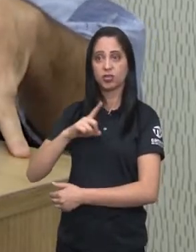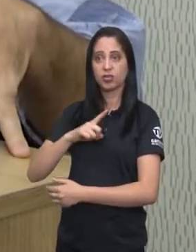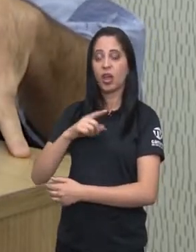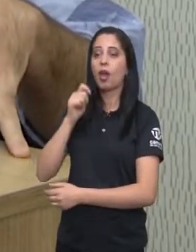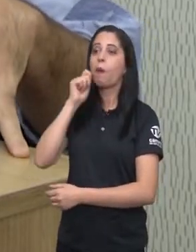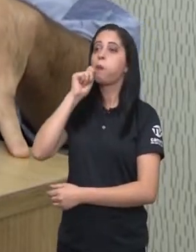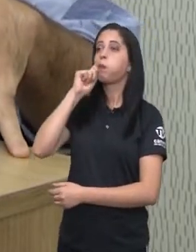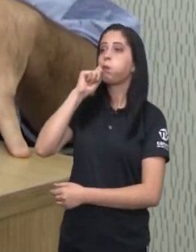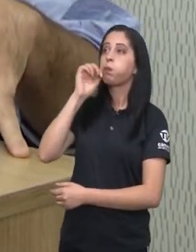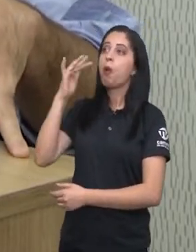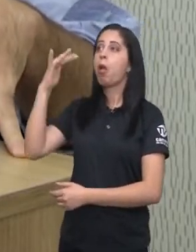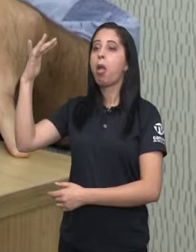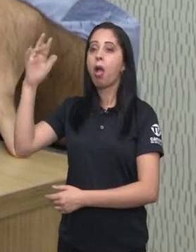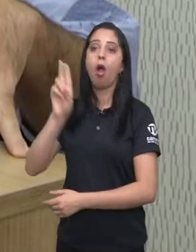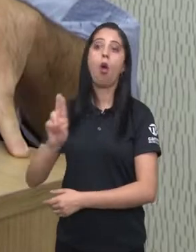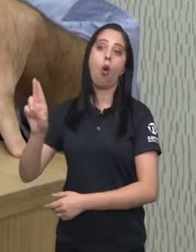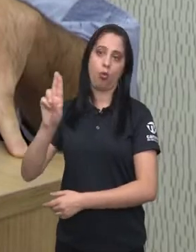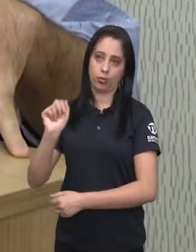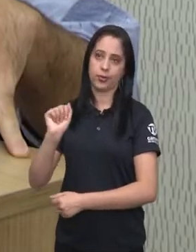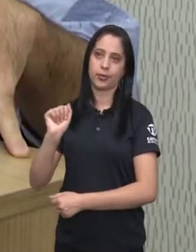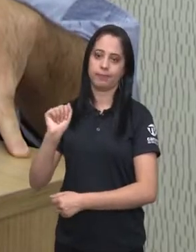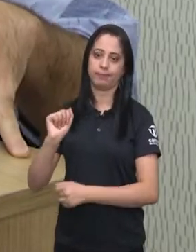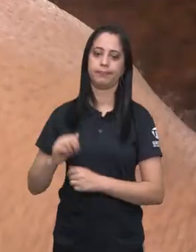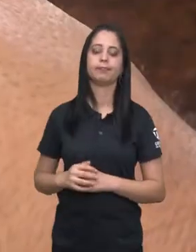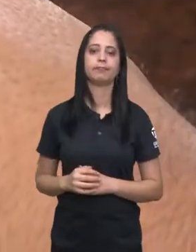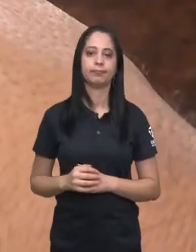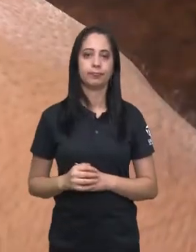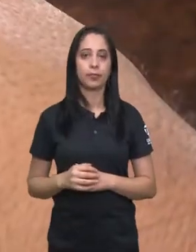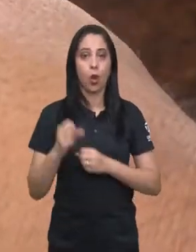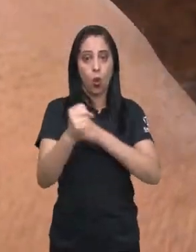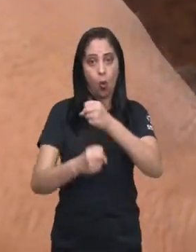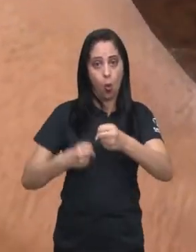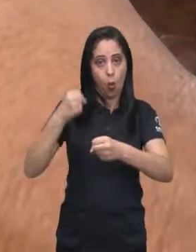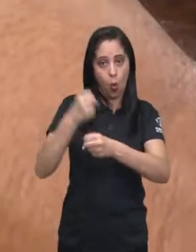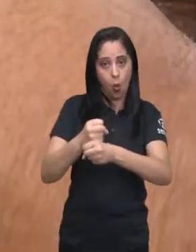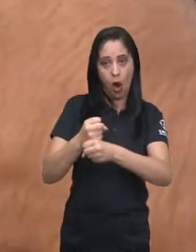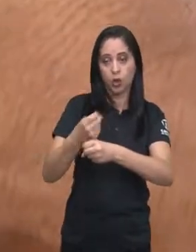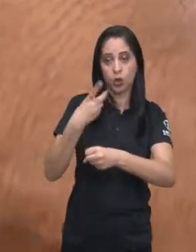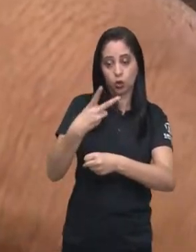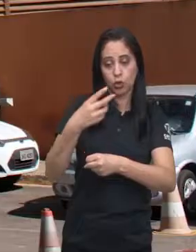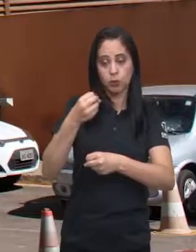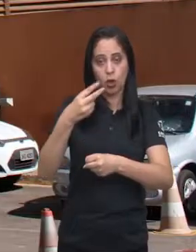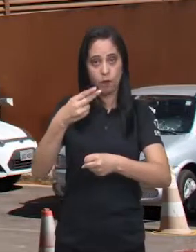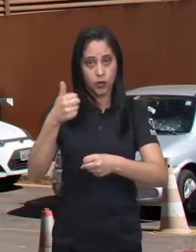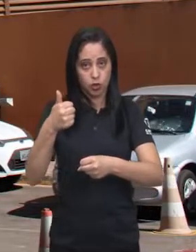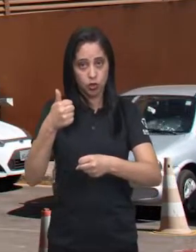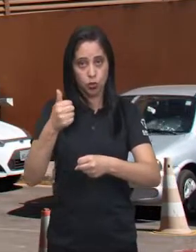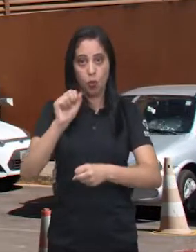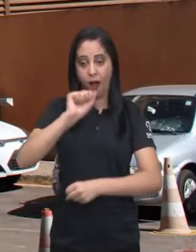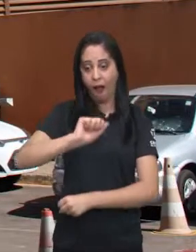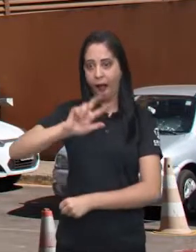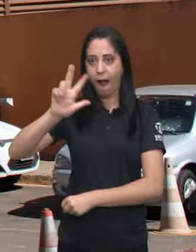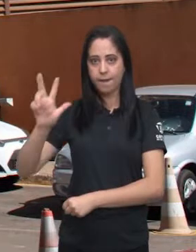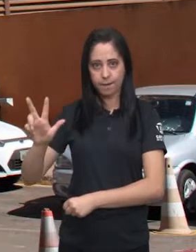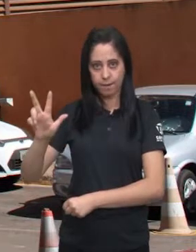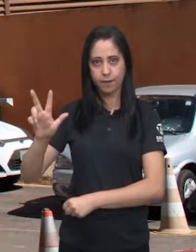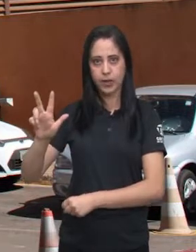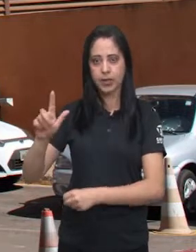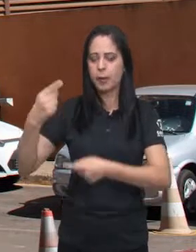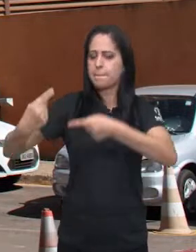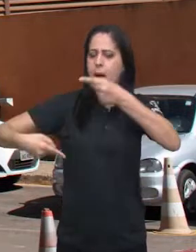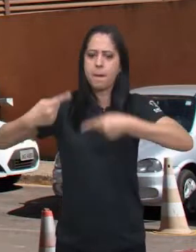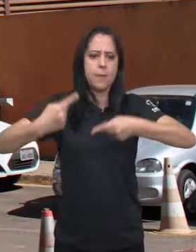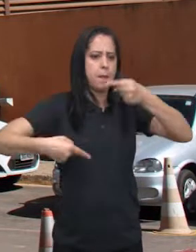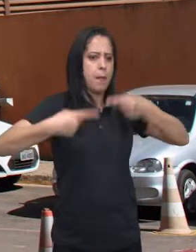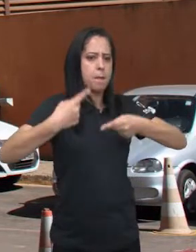terão contato com esse tipo de substância né porque é bastante alarmante ao longo do ano passado deste ano a Anvisa tem avançado nos